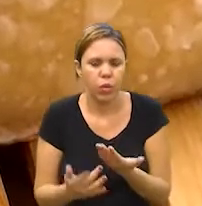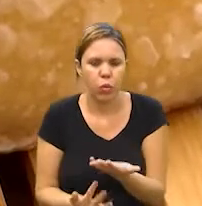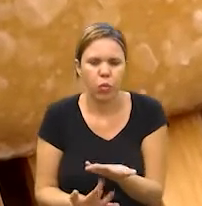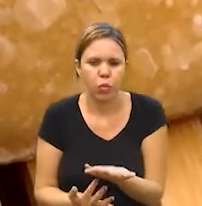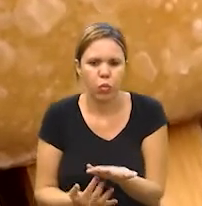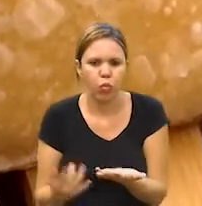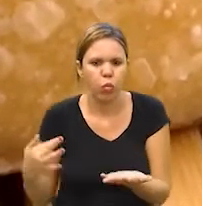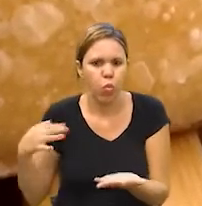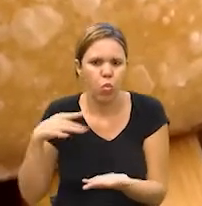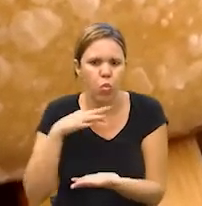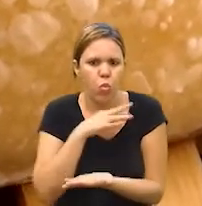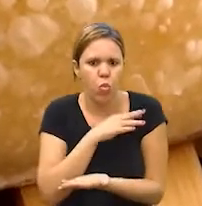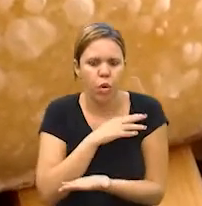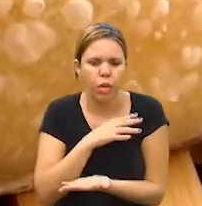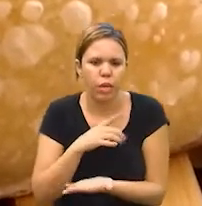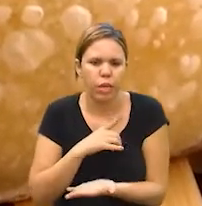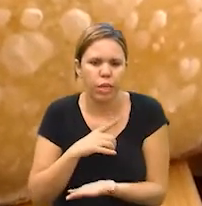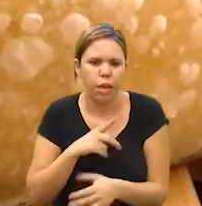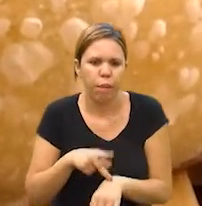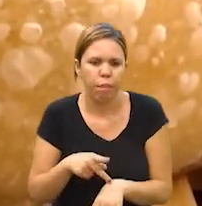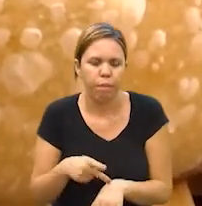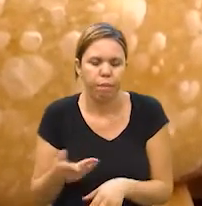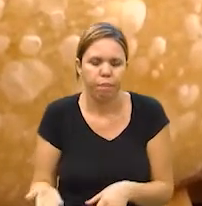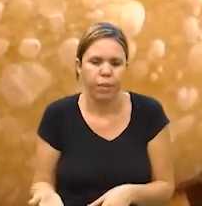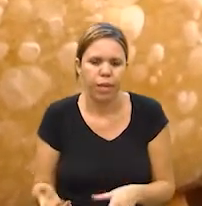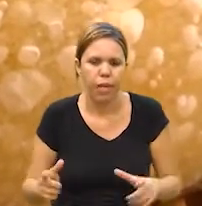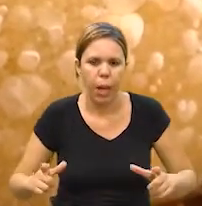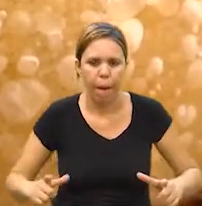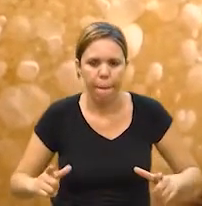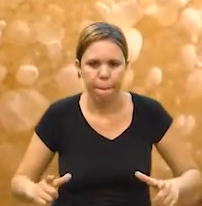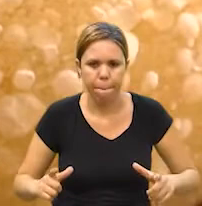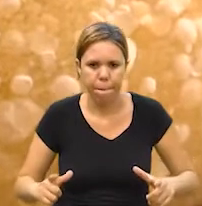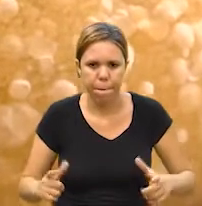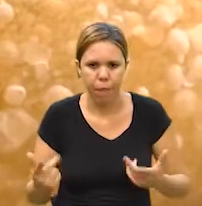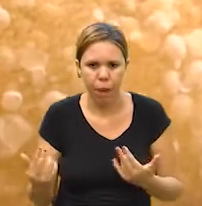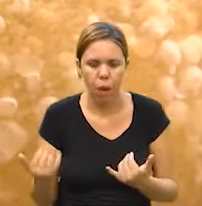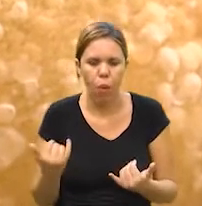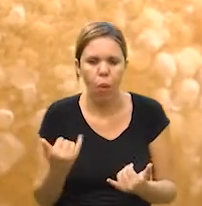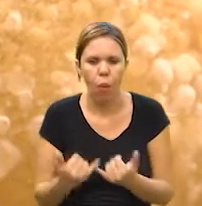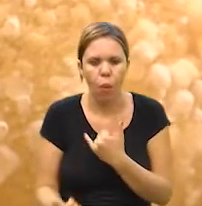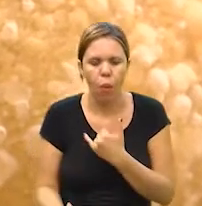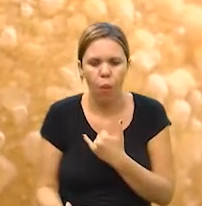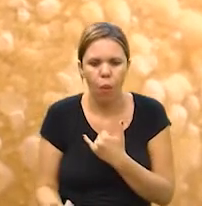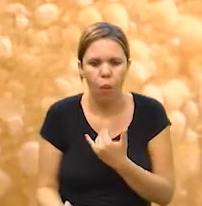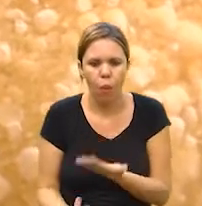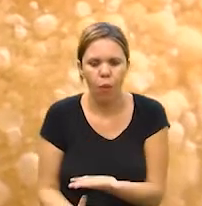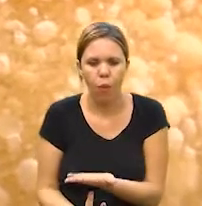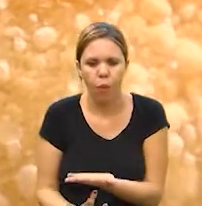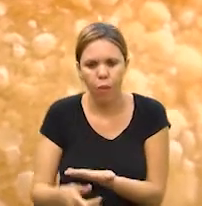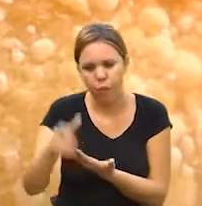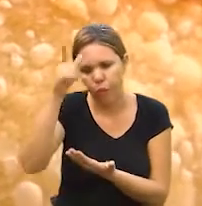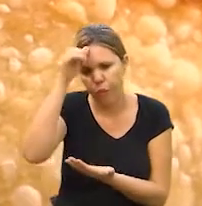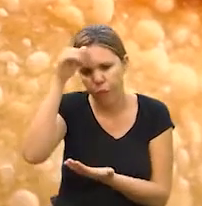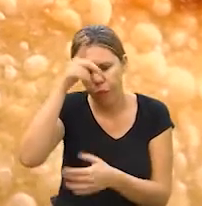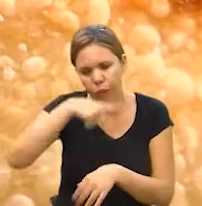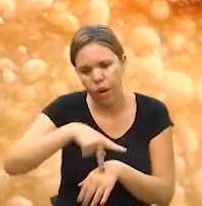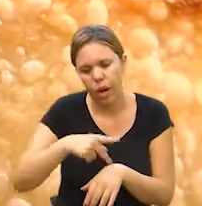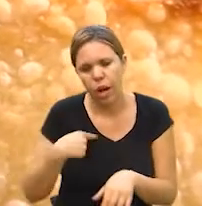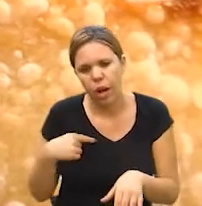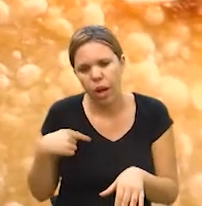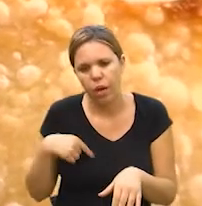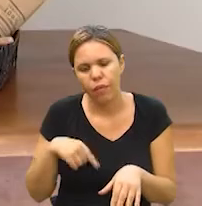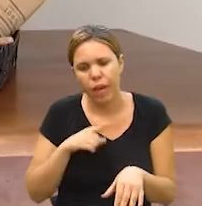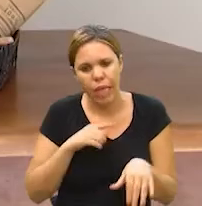com vapor, com pedra. Então, a panela, ela serve como um forno alemão. Então ela vai guardar